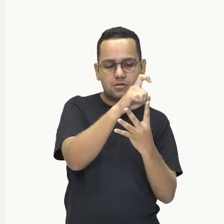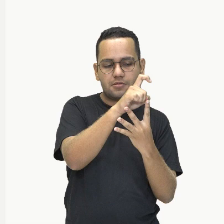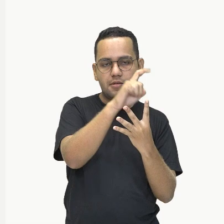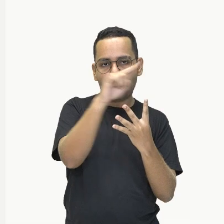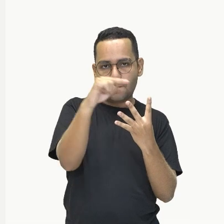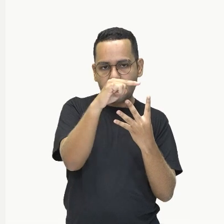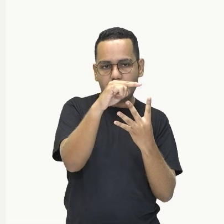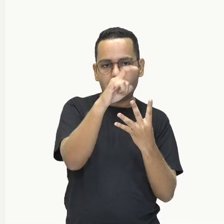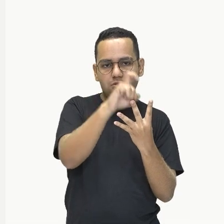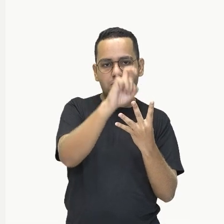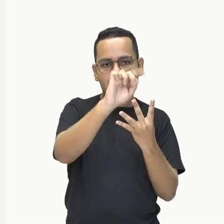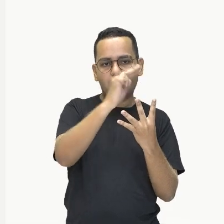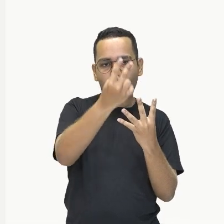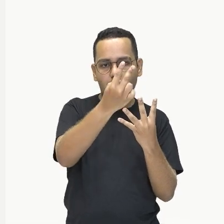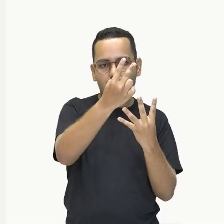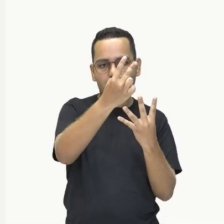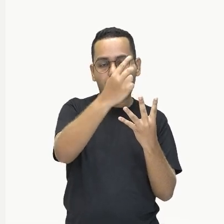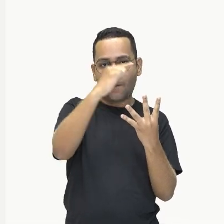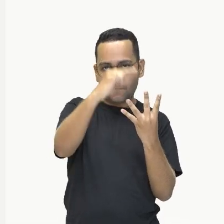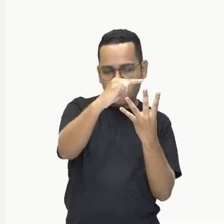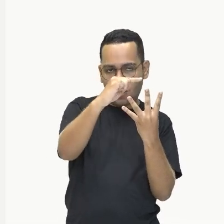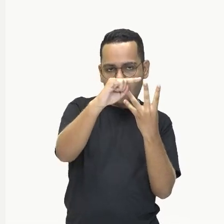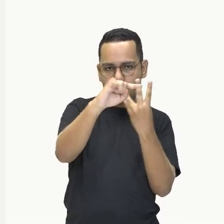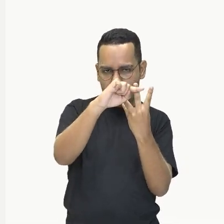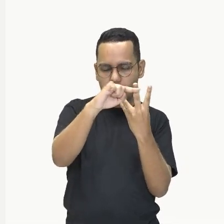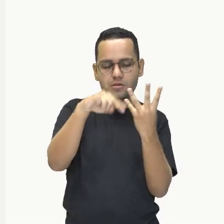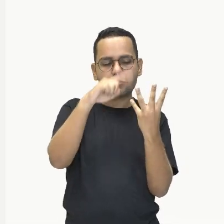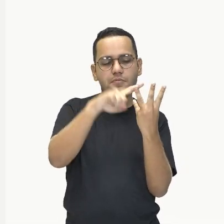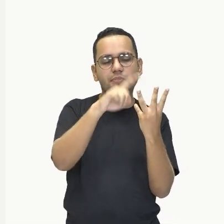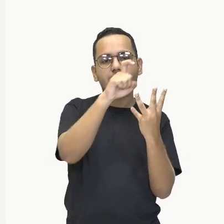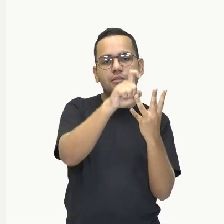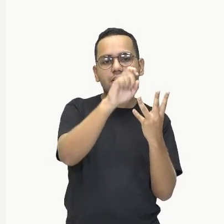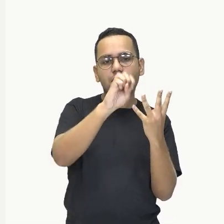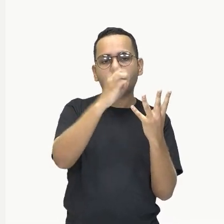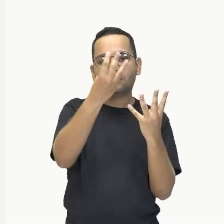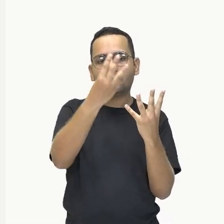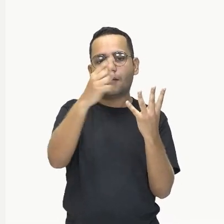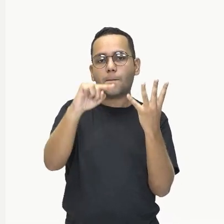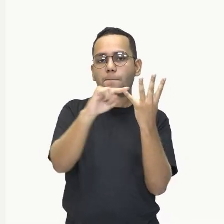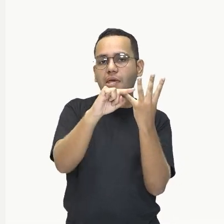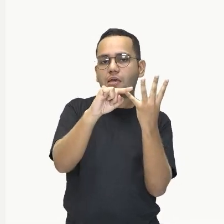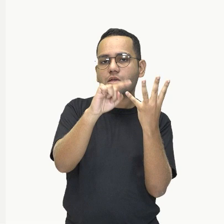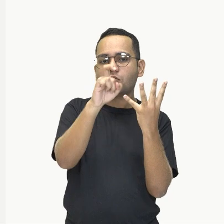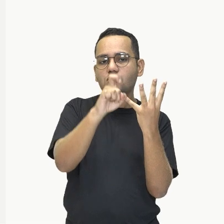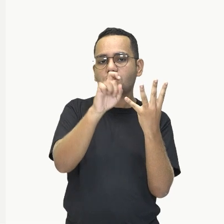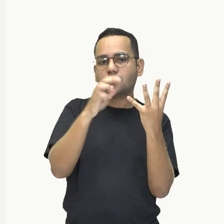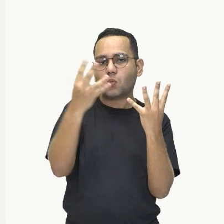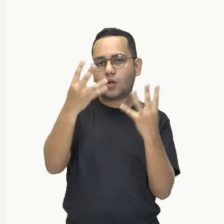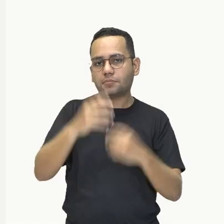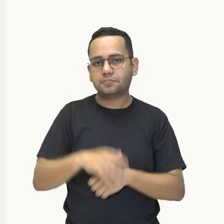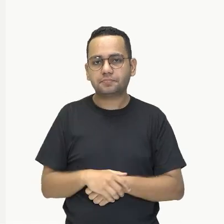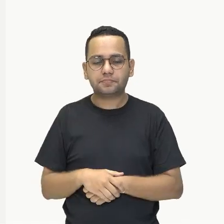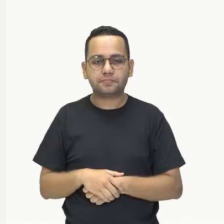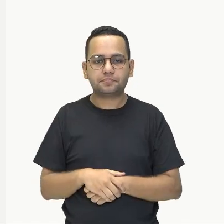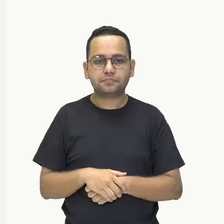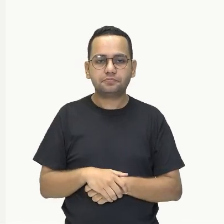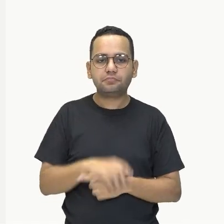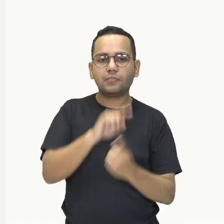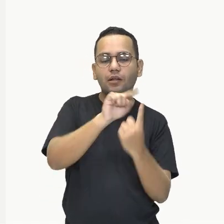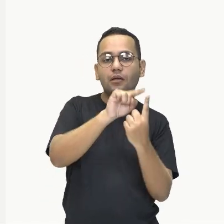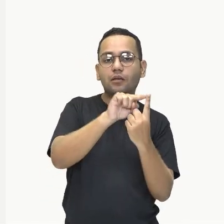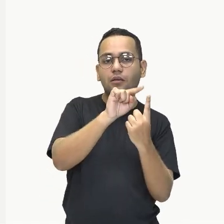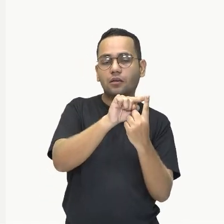Então, meu x não tem expoente, então já sei que é 1. Esse aqui ele é apenas do primeiro